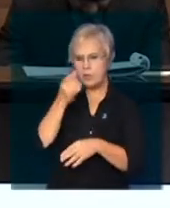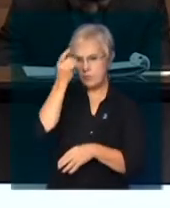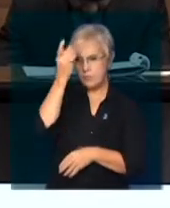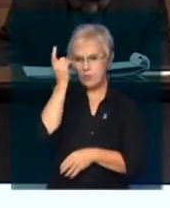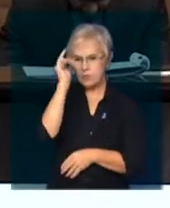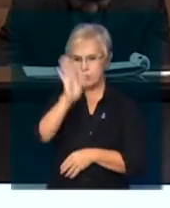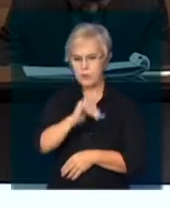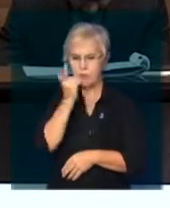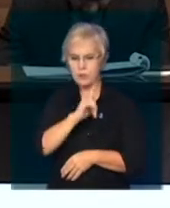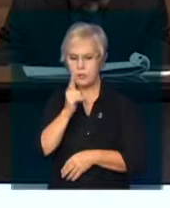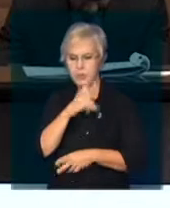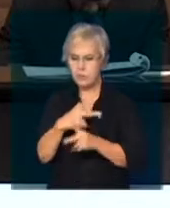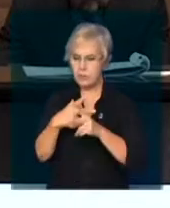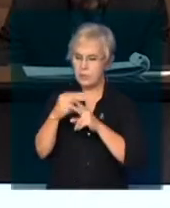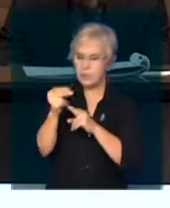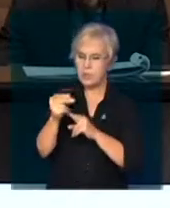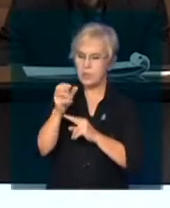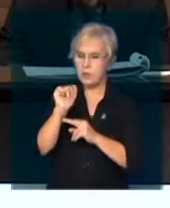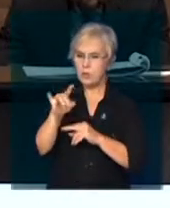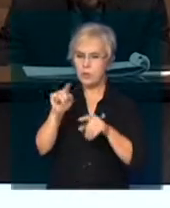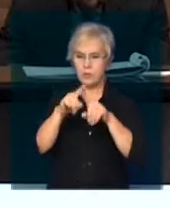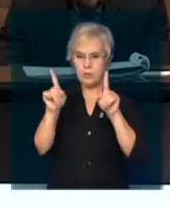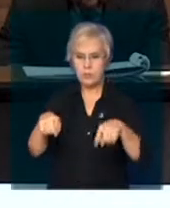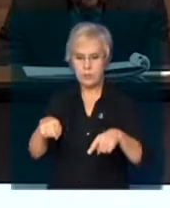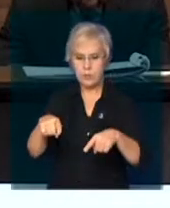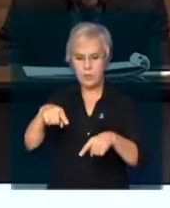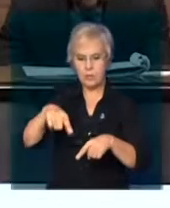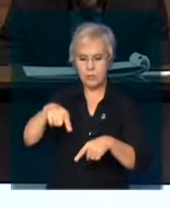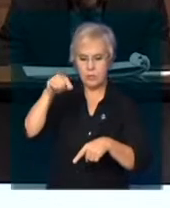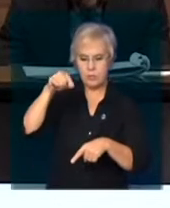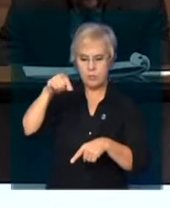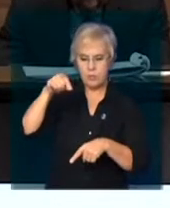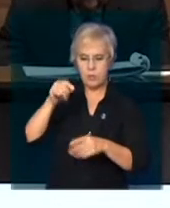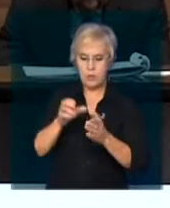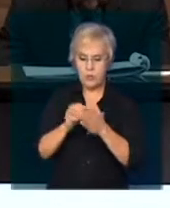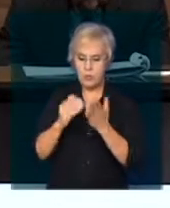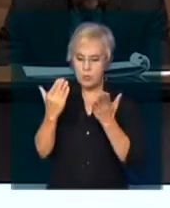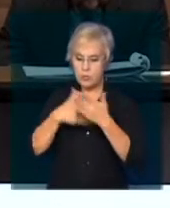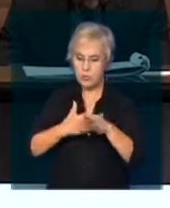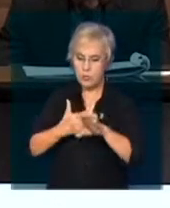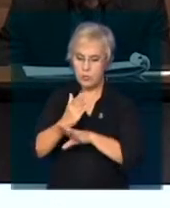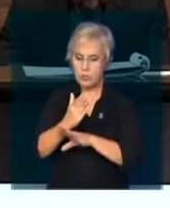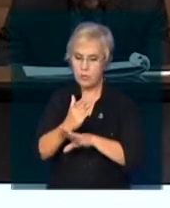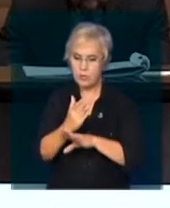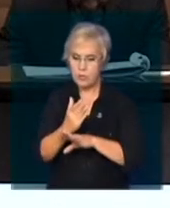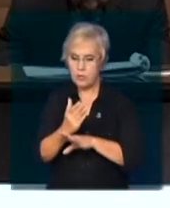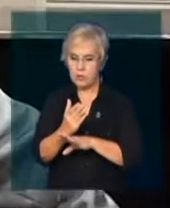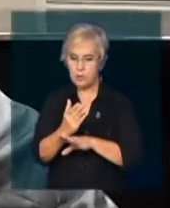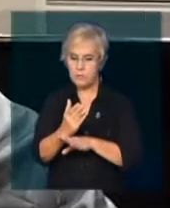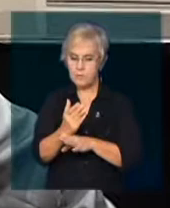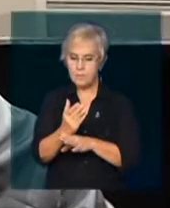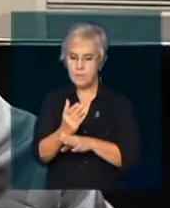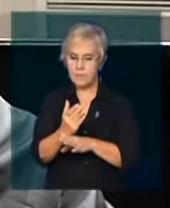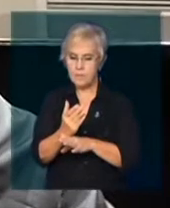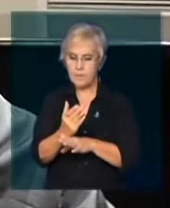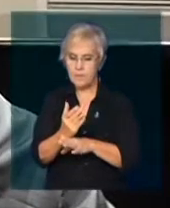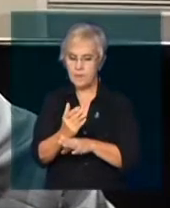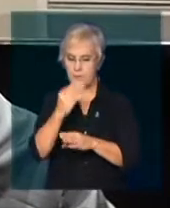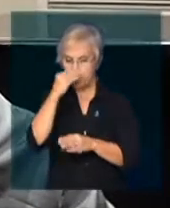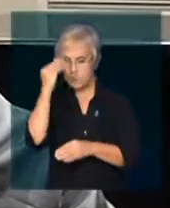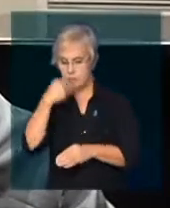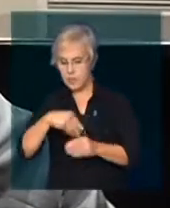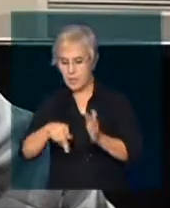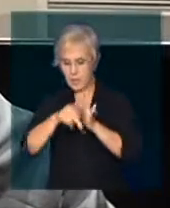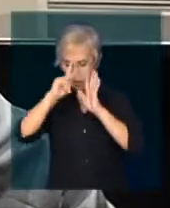de crise econômica se funcionários públicos eleitos e concursados renunciarem um pouco dos seus ganhos, incluindo